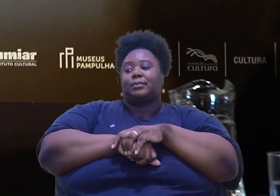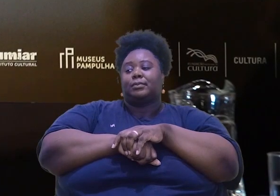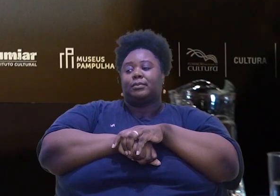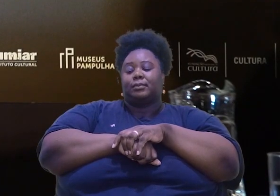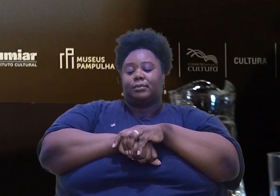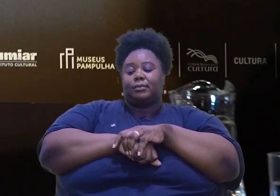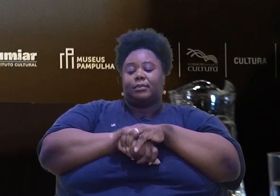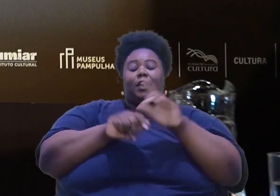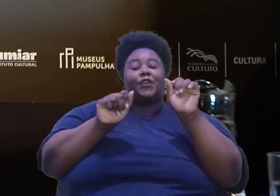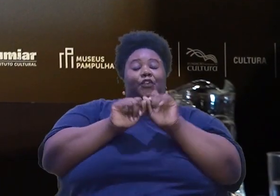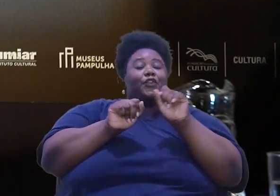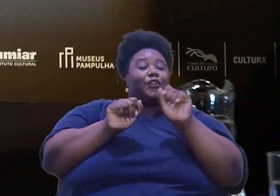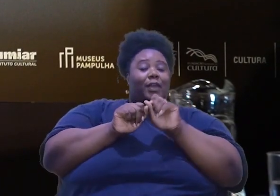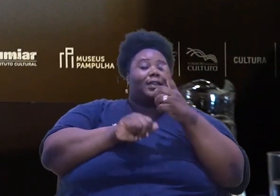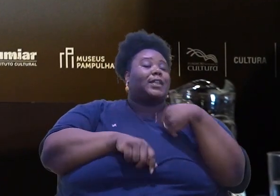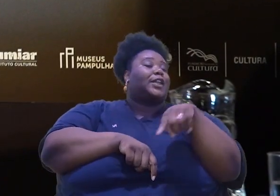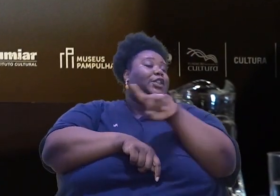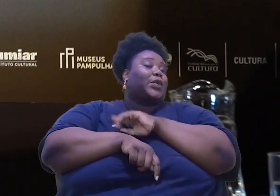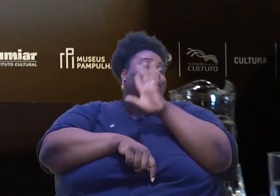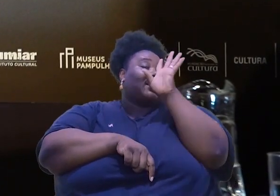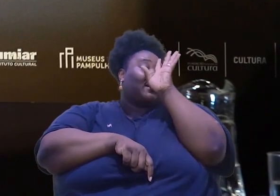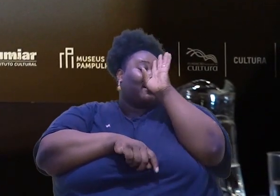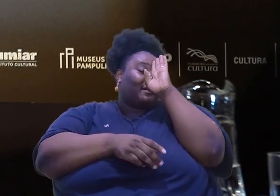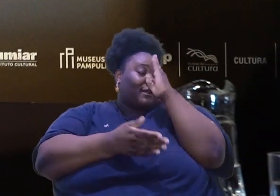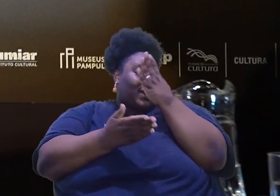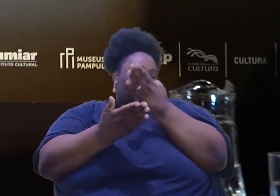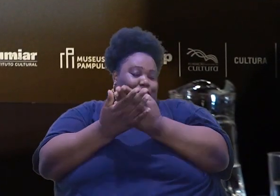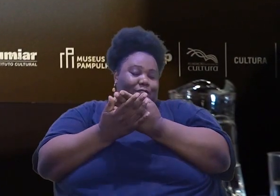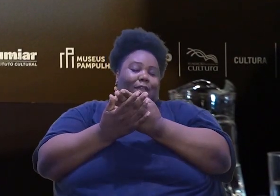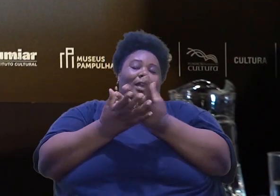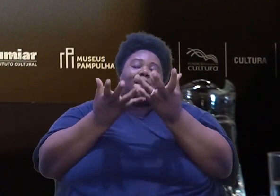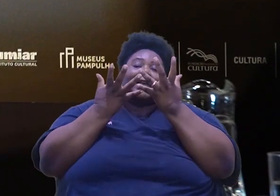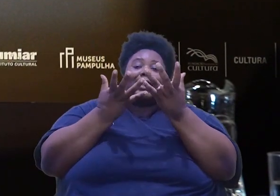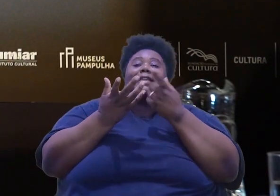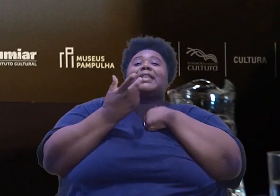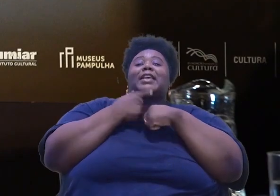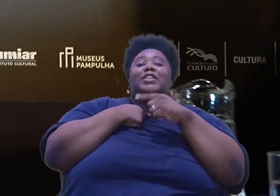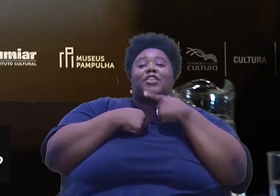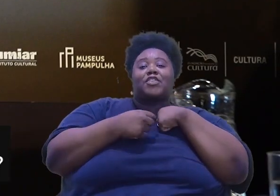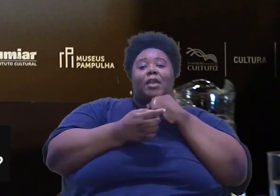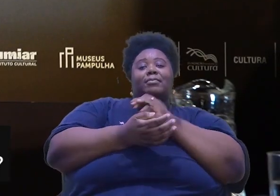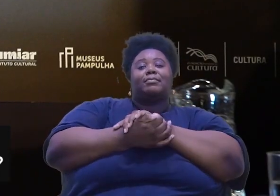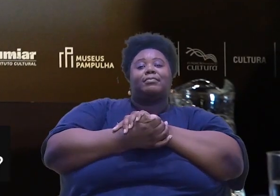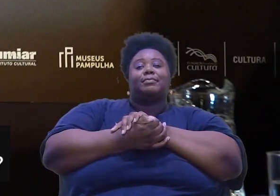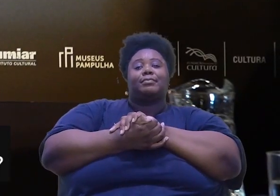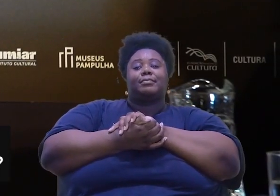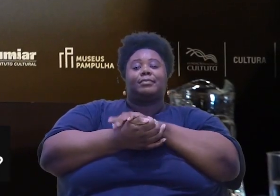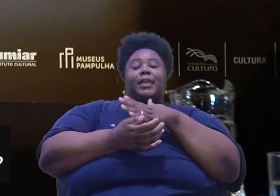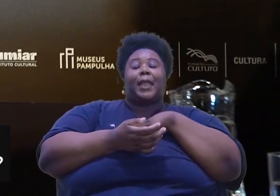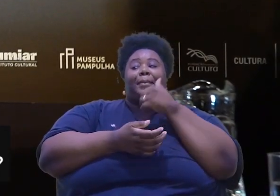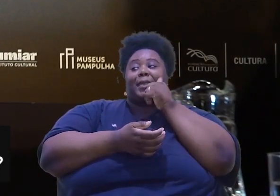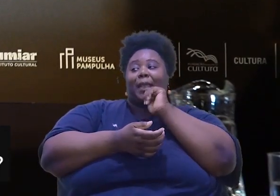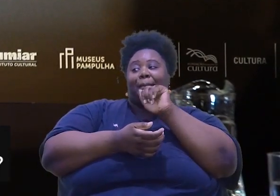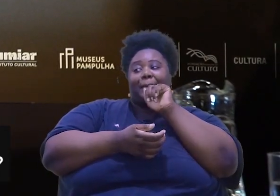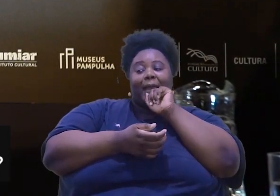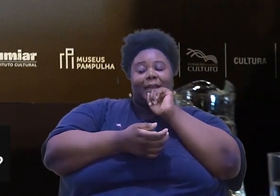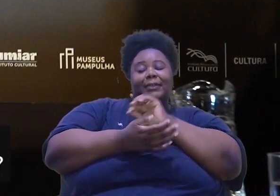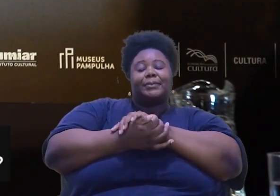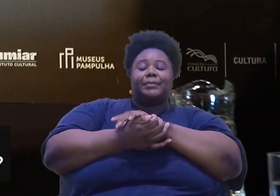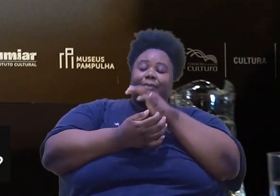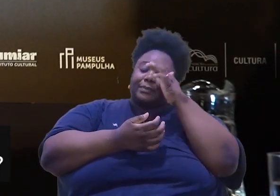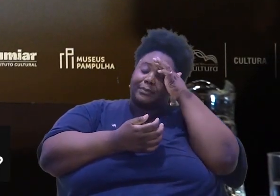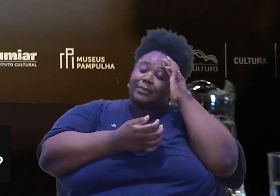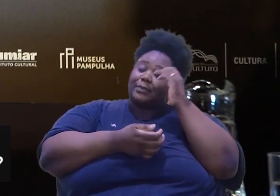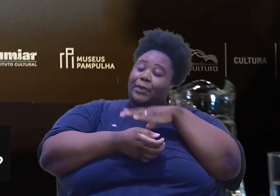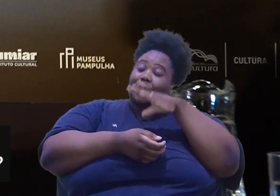fazia a gente acreditar, que fazia a gente desejar. E a minha mãe, né?